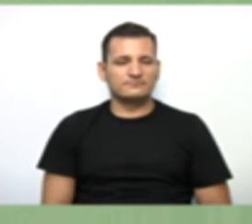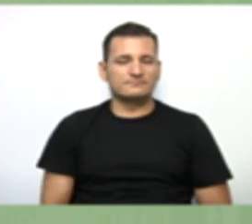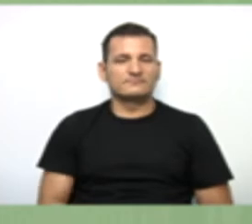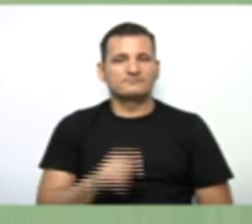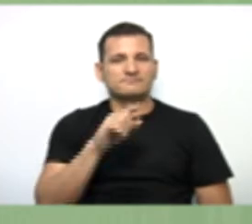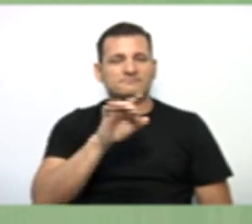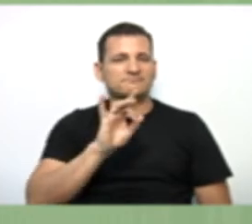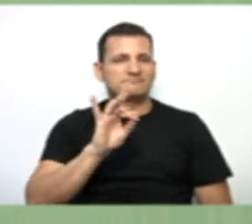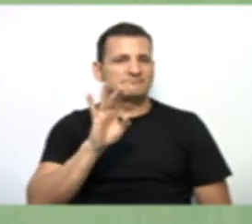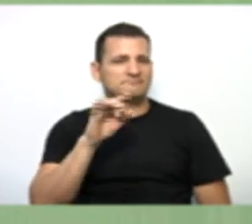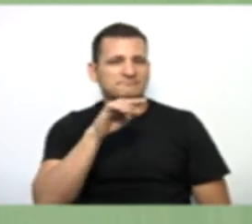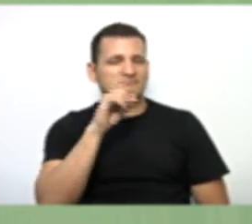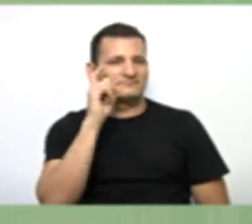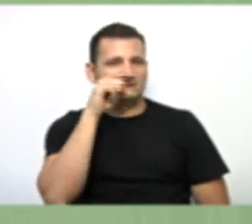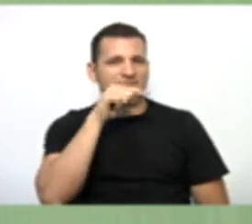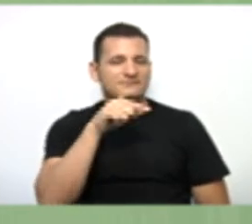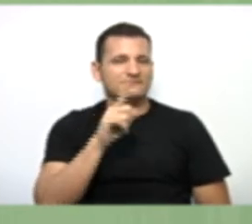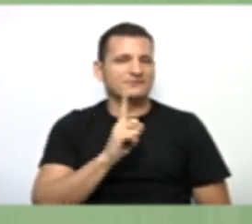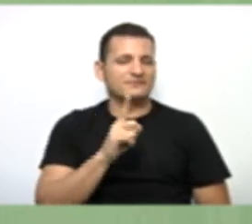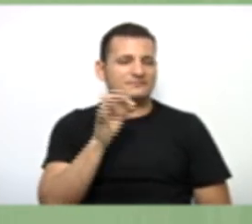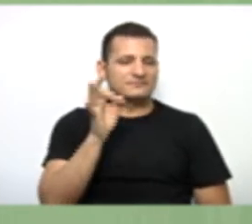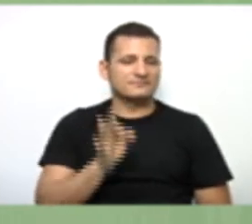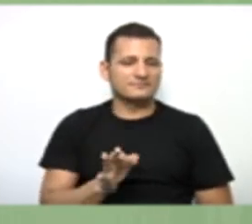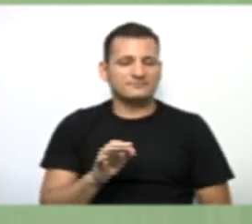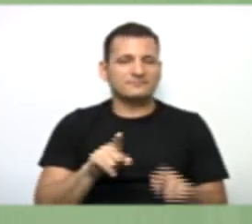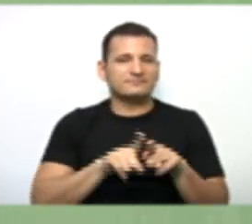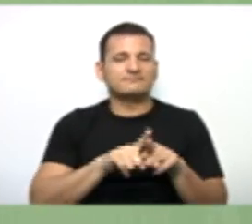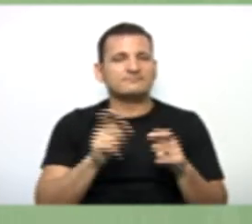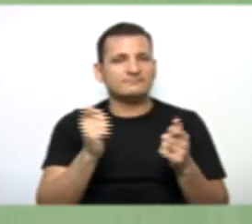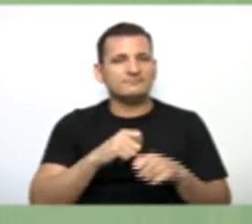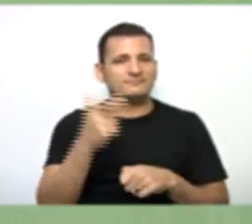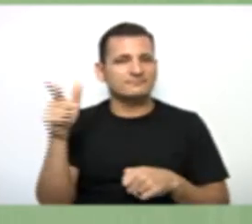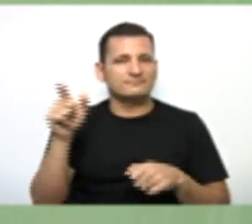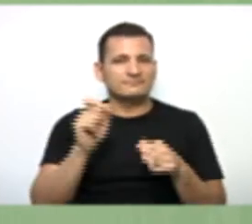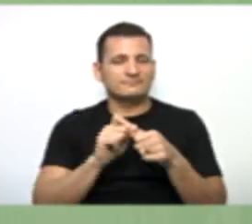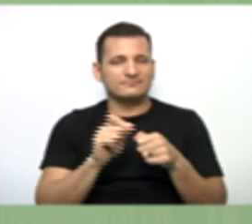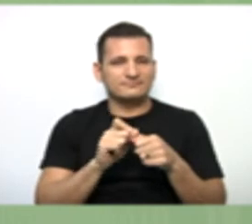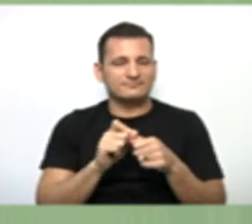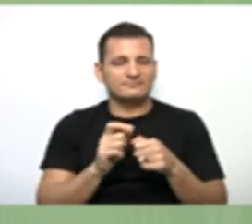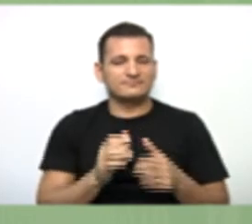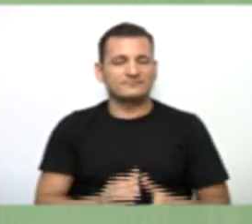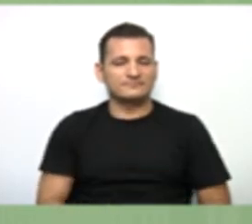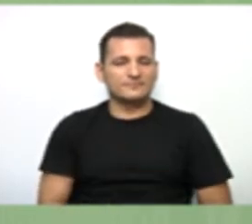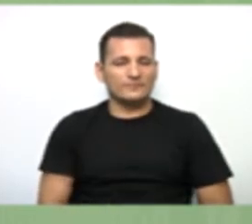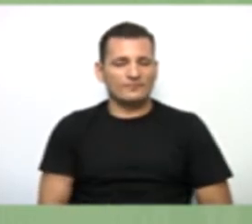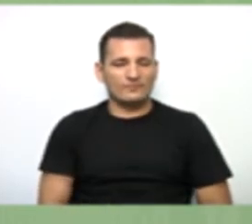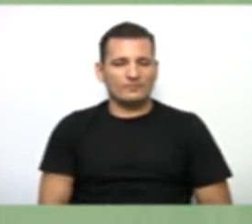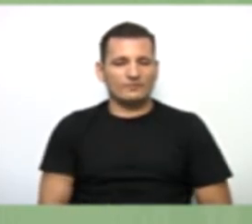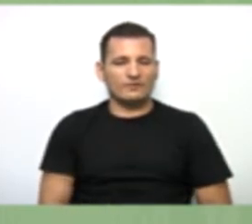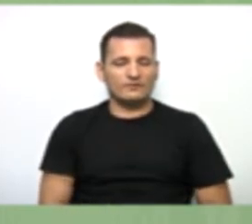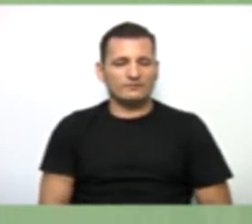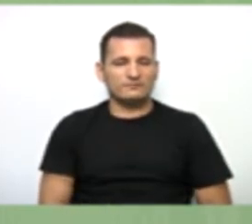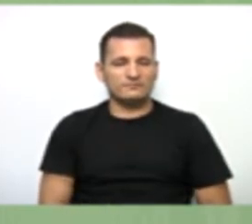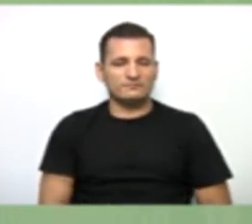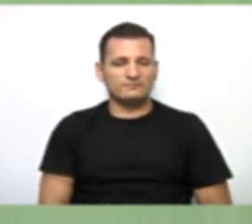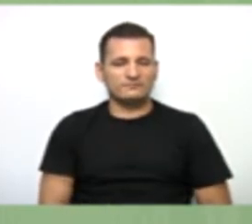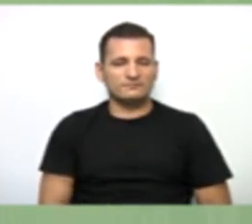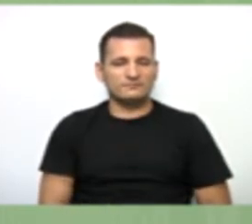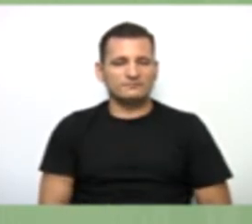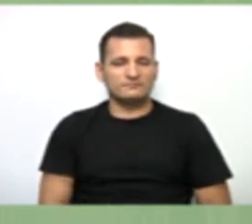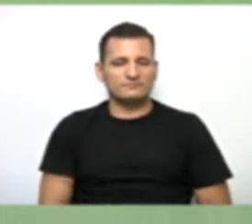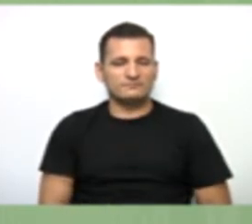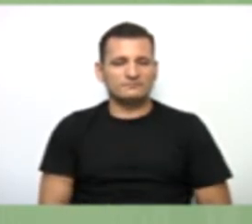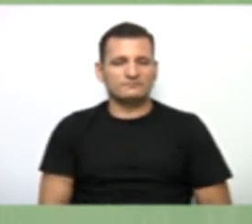tinha essa forma de acertar, né? Não, também tem outra forma de acertar. Olha só, né? Vamos tentar aqui. A primeira